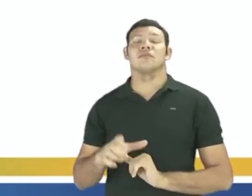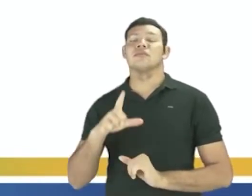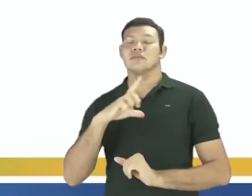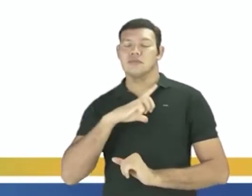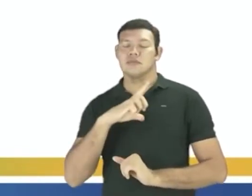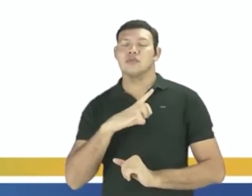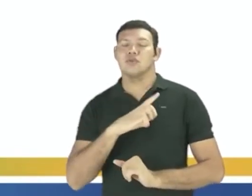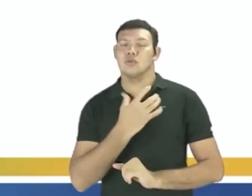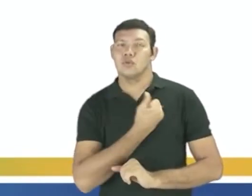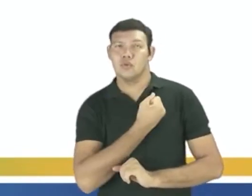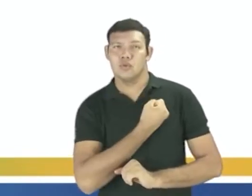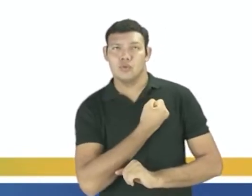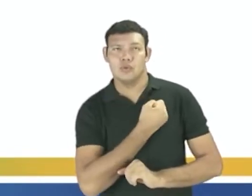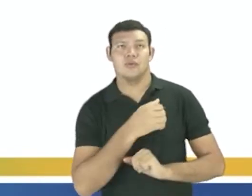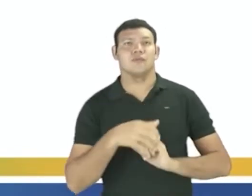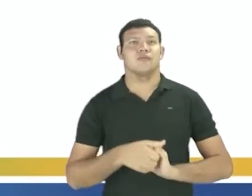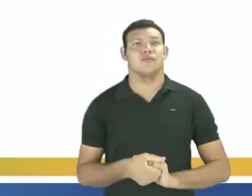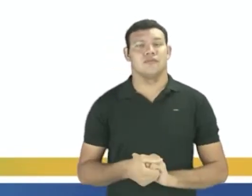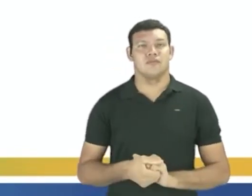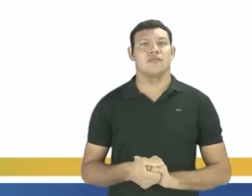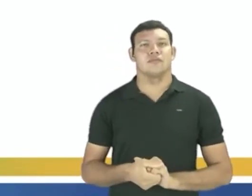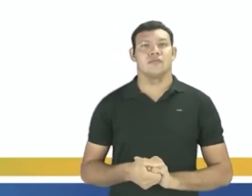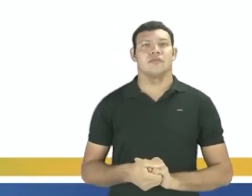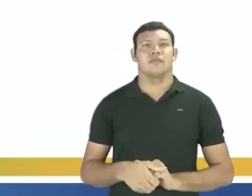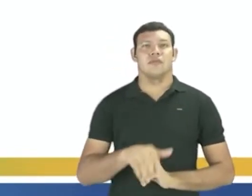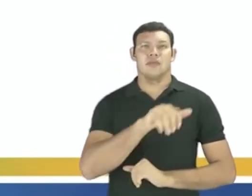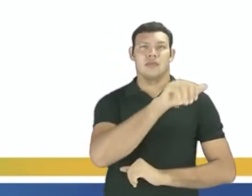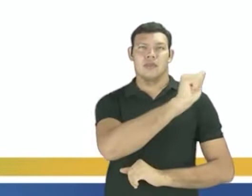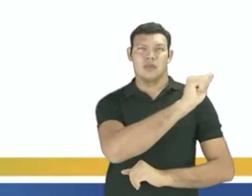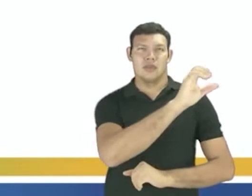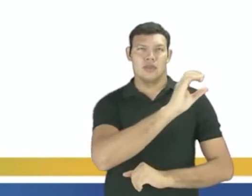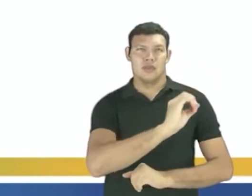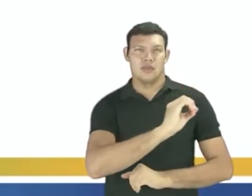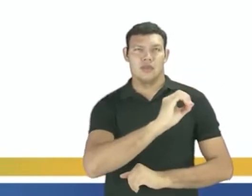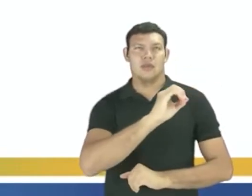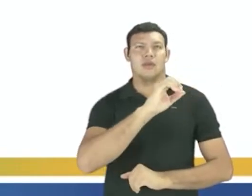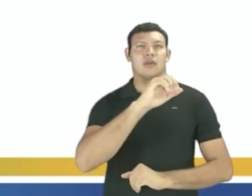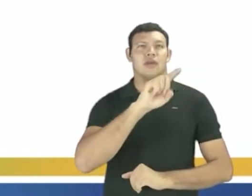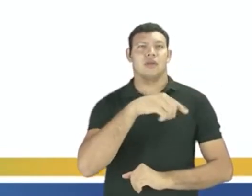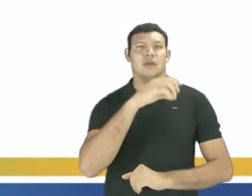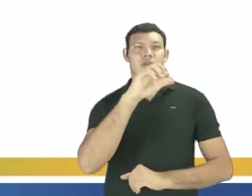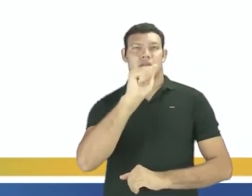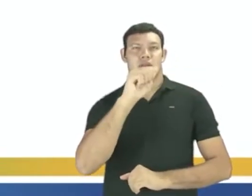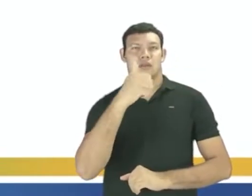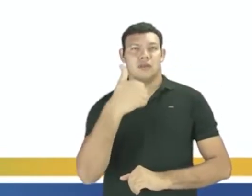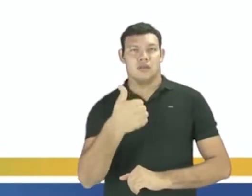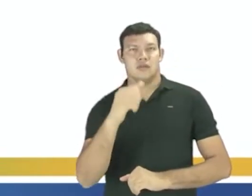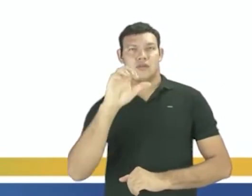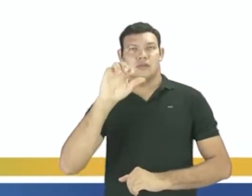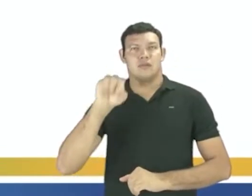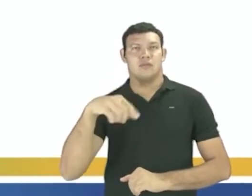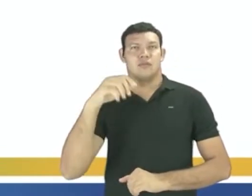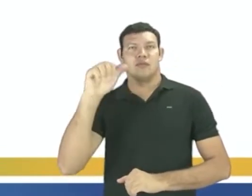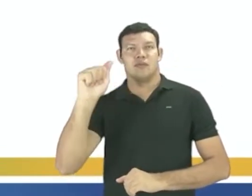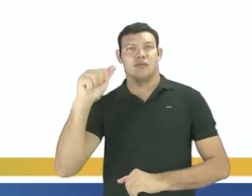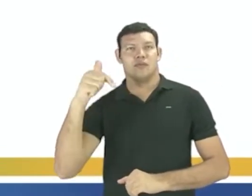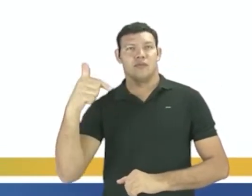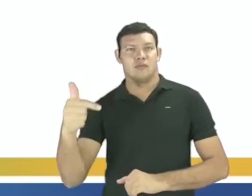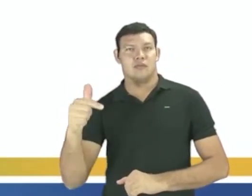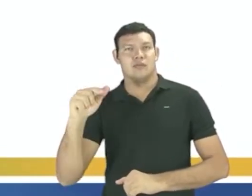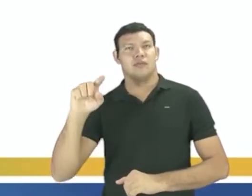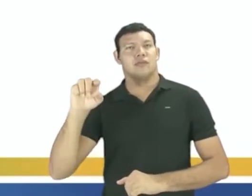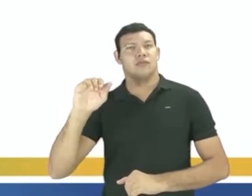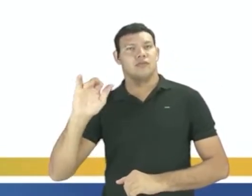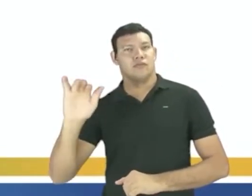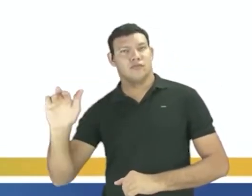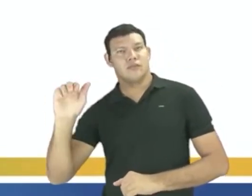esses números, né, que estão propostos aí, o A0, o A1, o A2, o AN menos 1 e o AN, eles